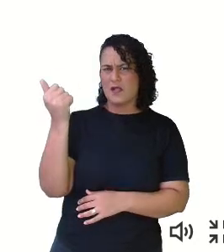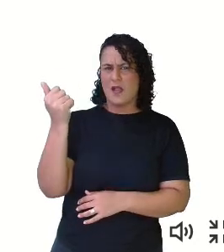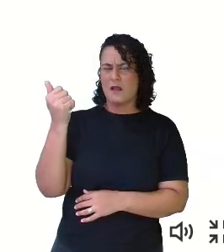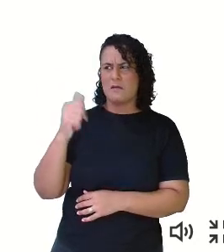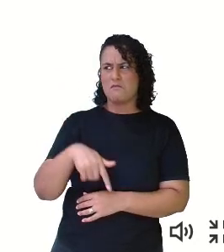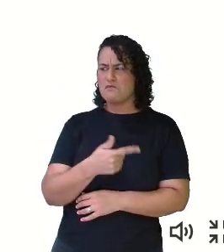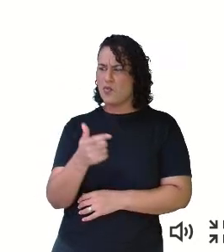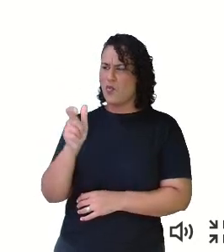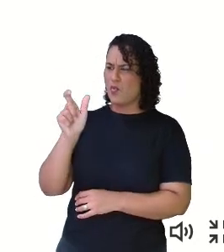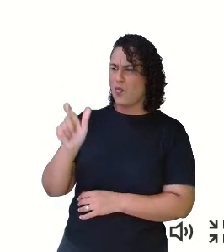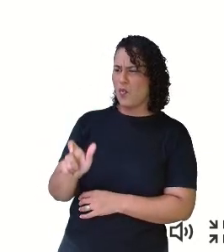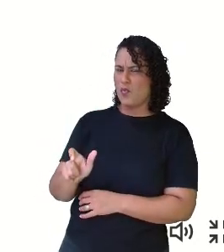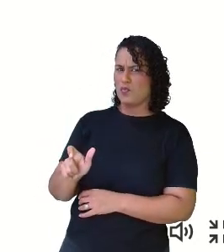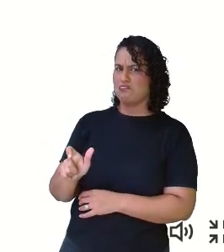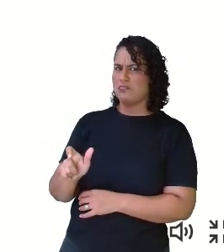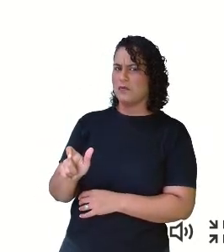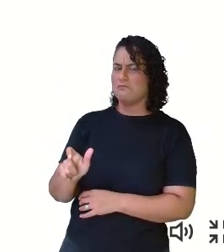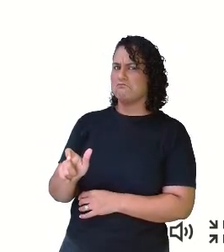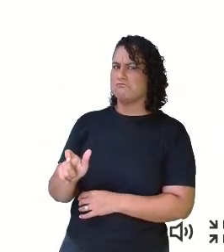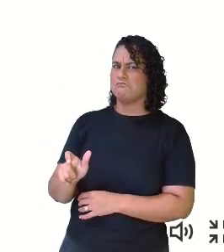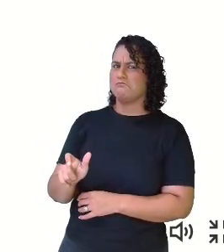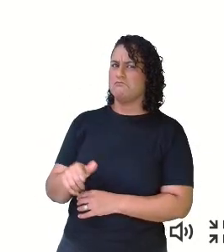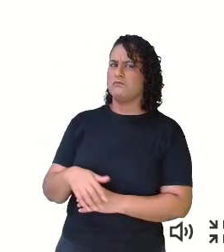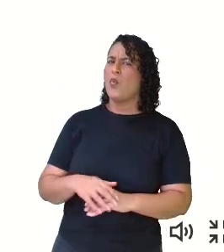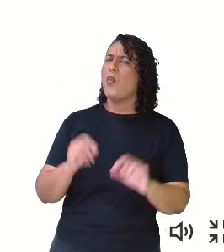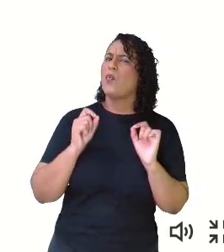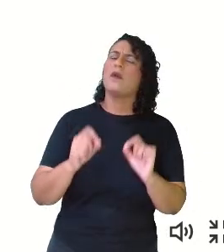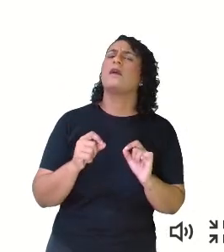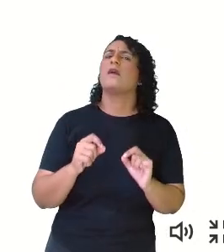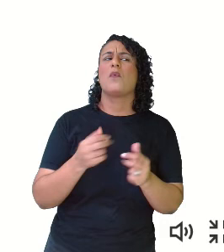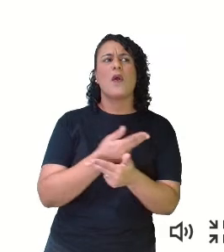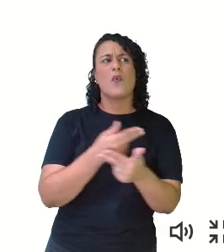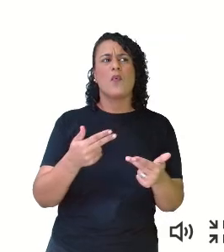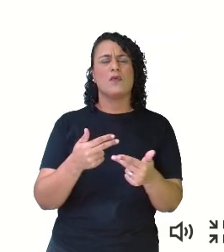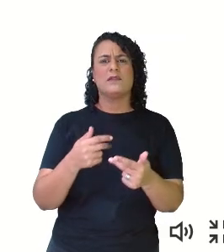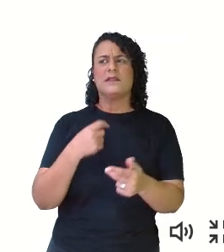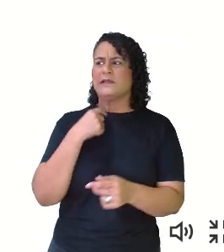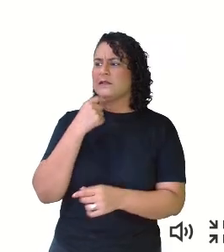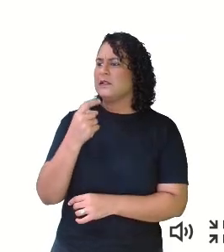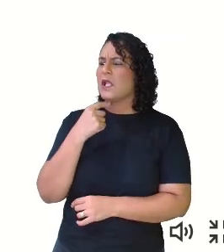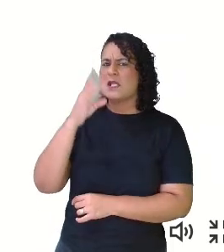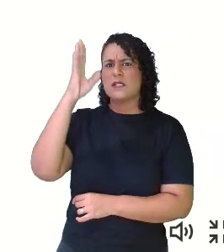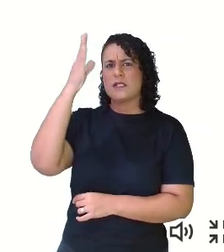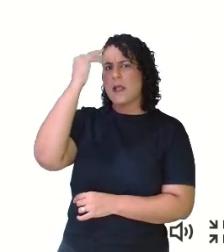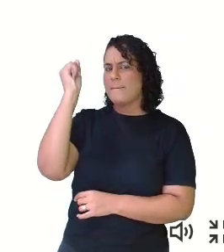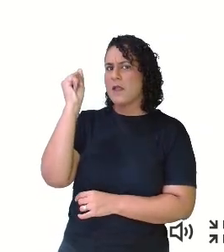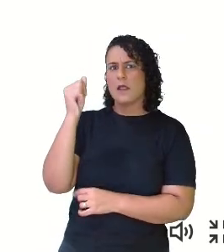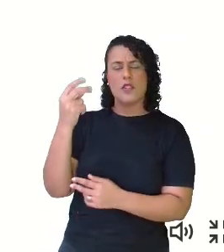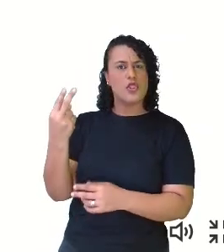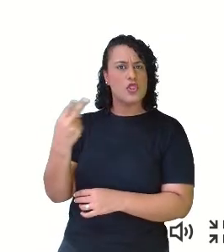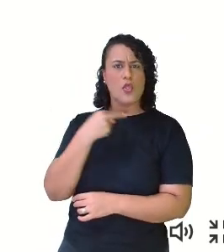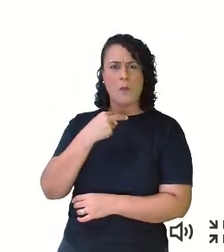por outrem ou por outra pessoa. O que é uma coisa que ninguém pode saber? Que está aqui.